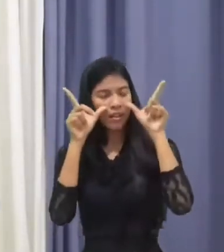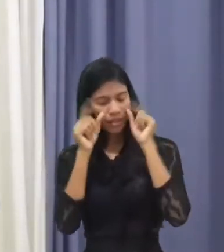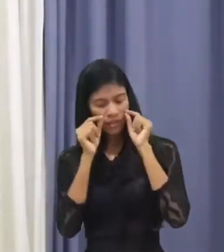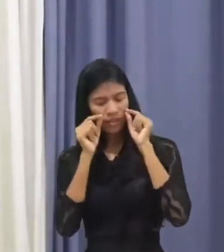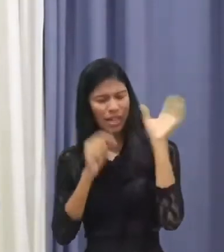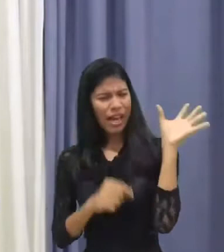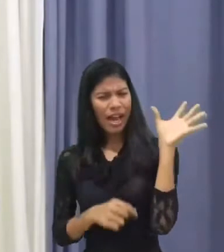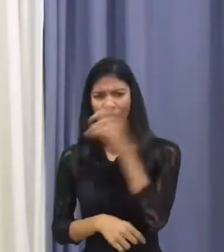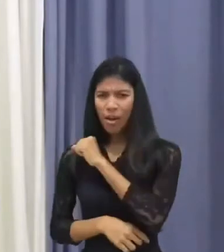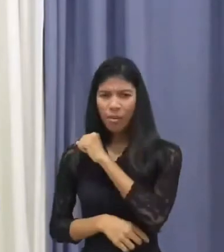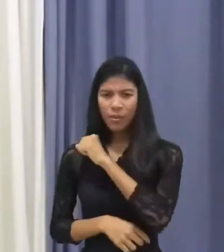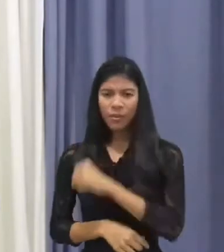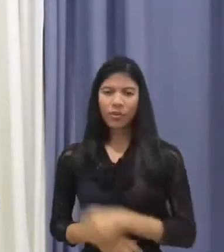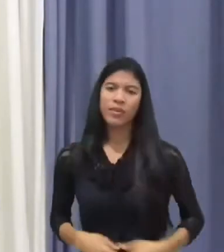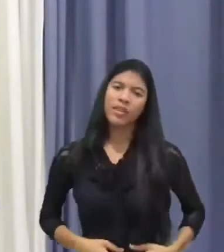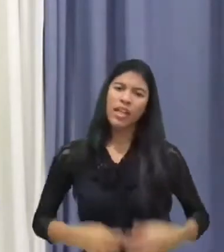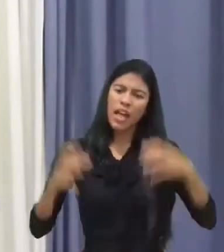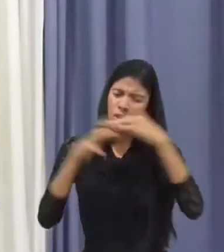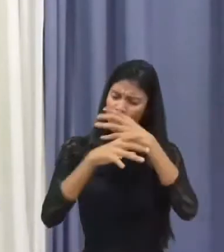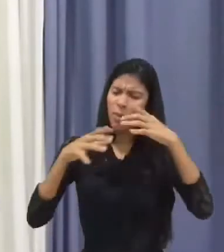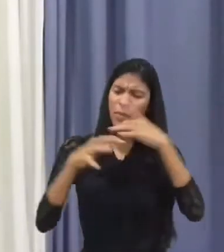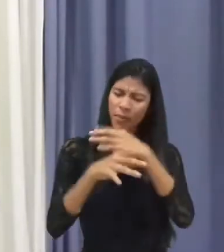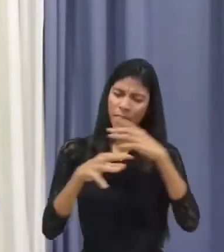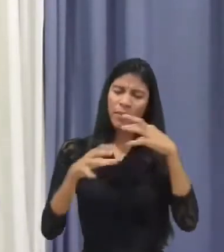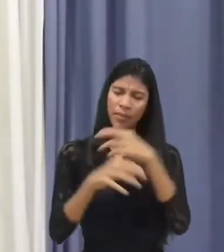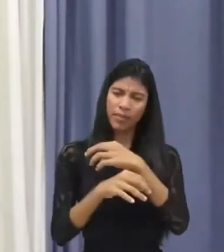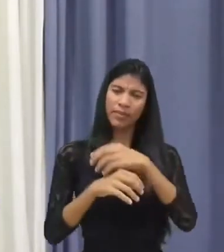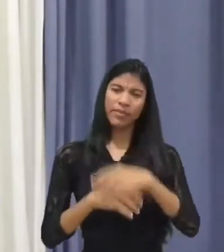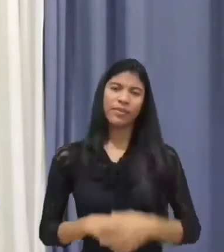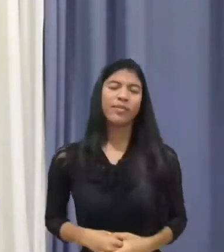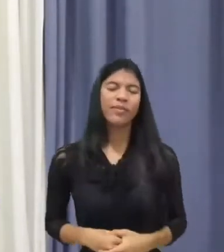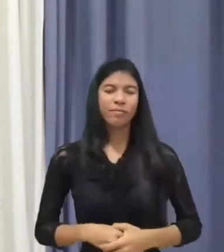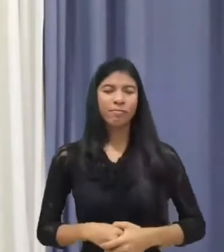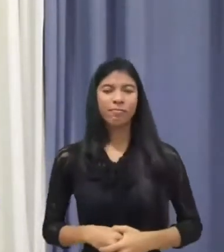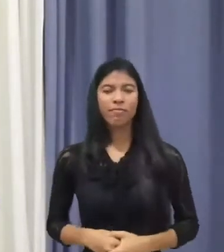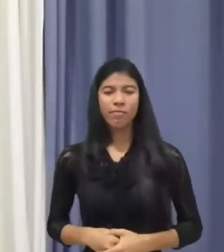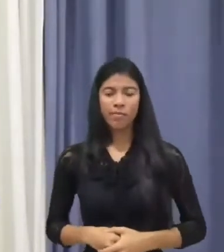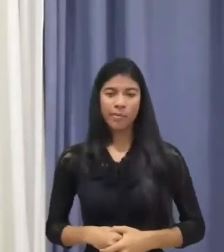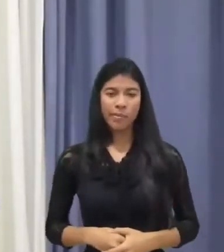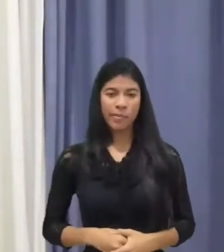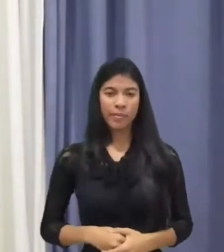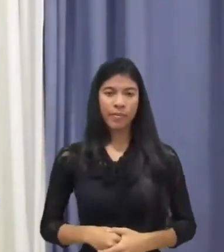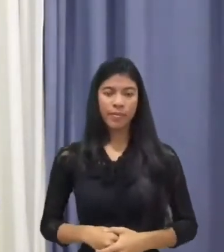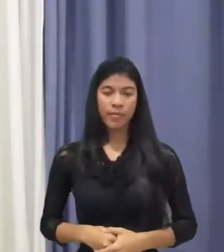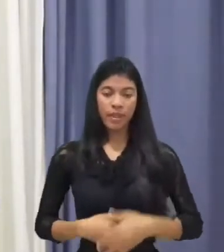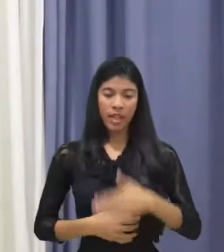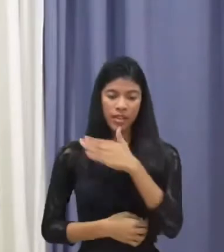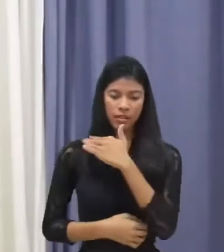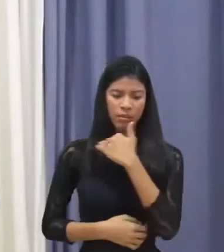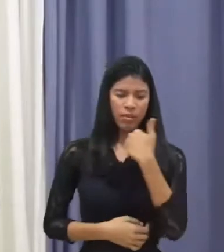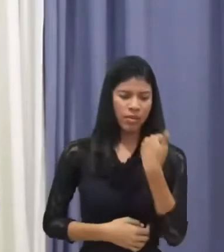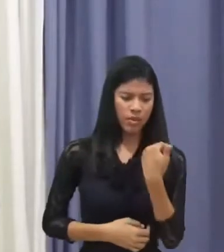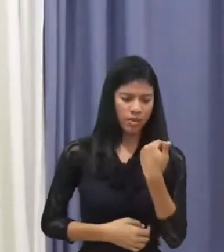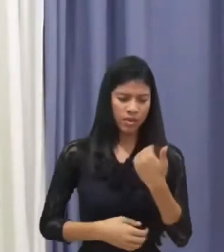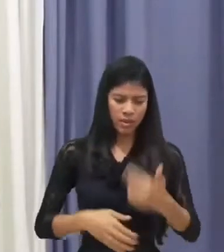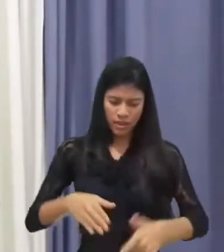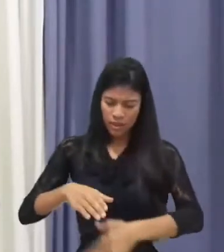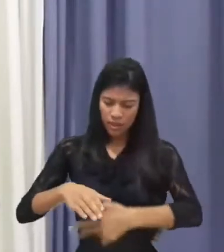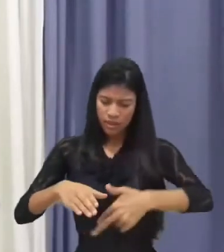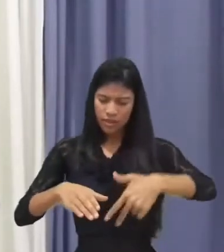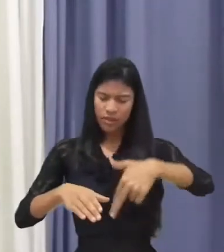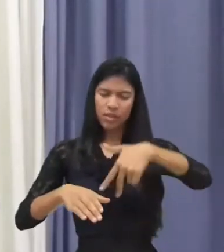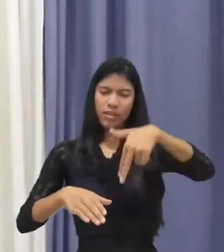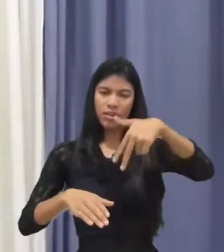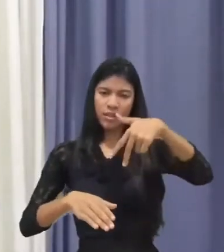olhos, ao ressoar da última trombeta, a trombeta soará, os mortos